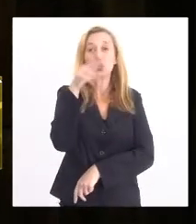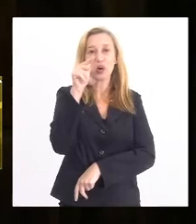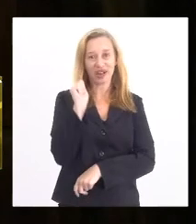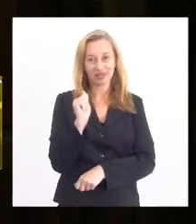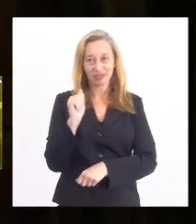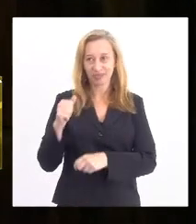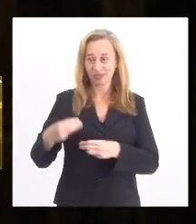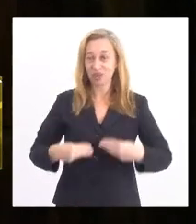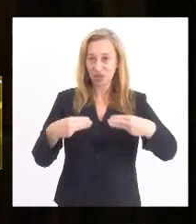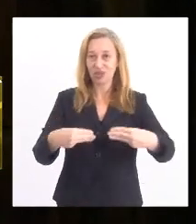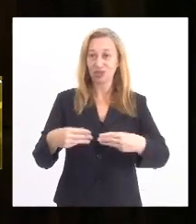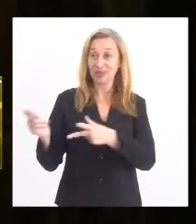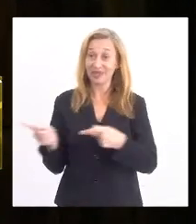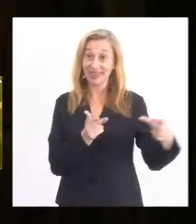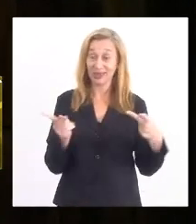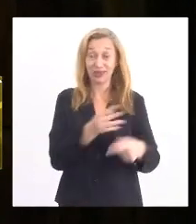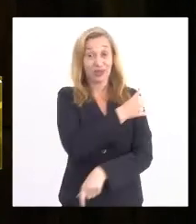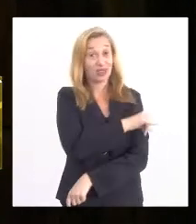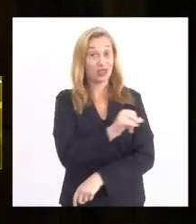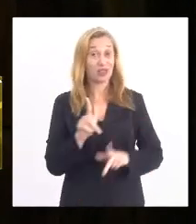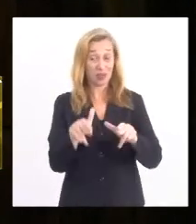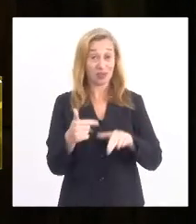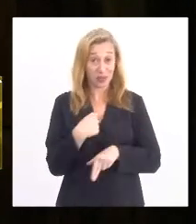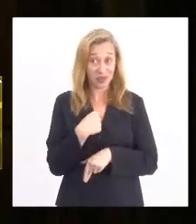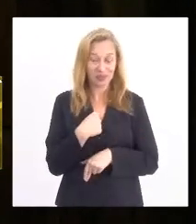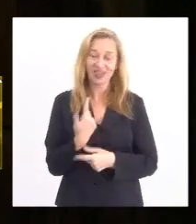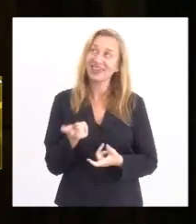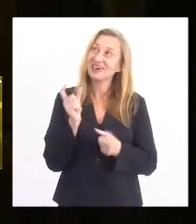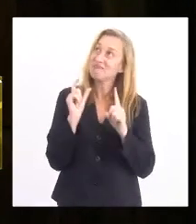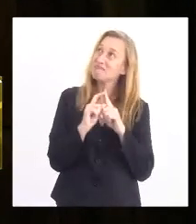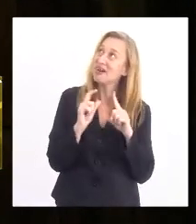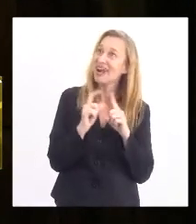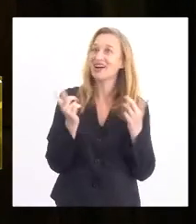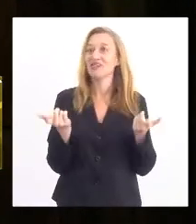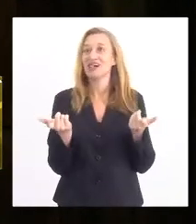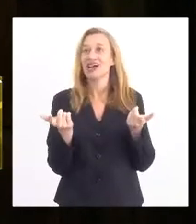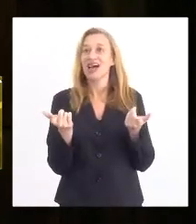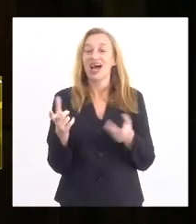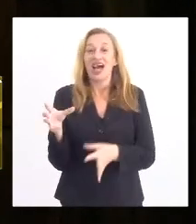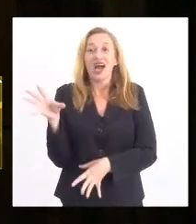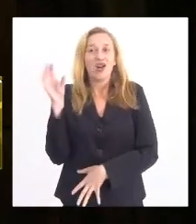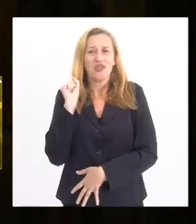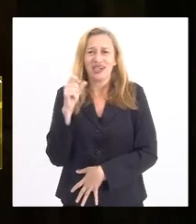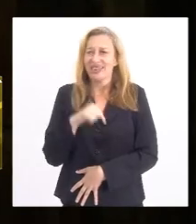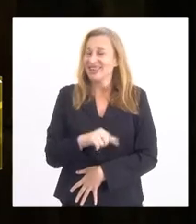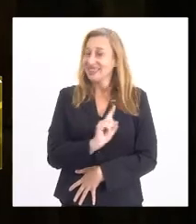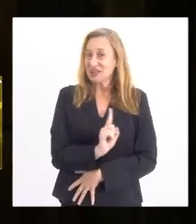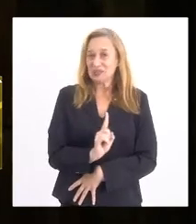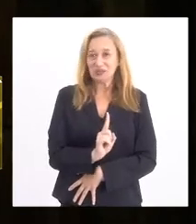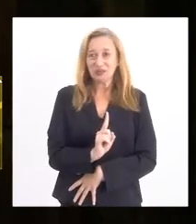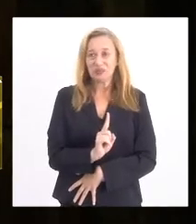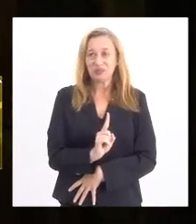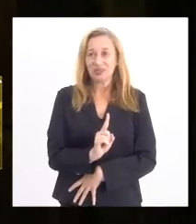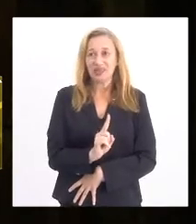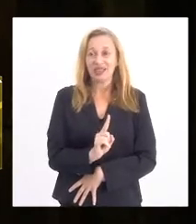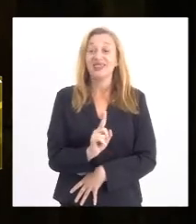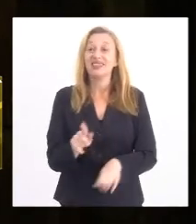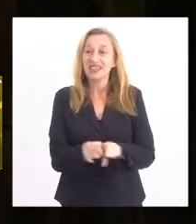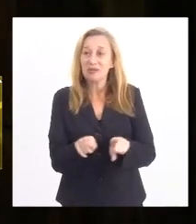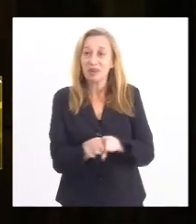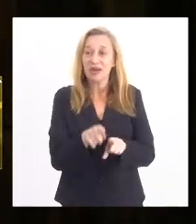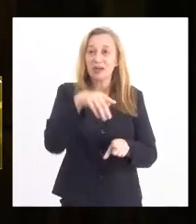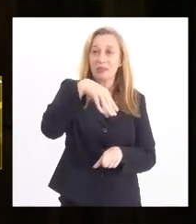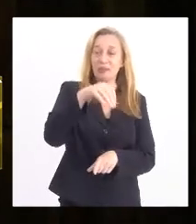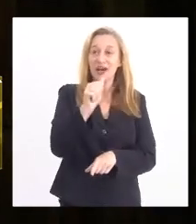tanto ao Rio de Janeiro essa palavra eu escuto né só que não é em Massapê